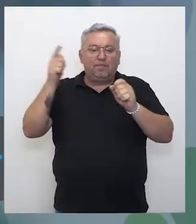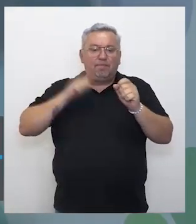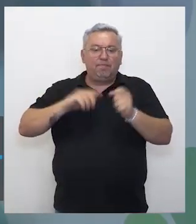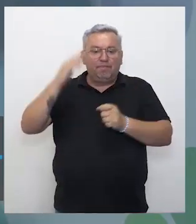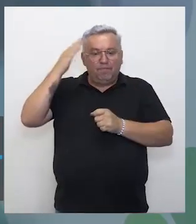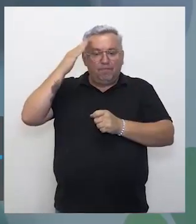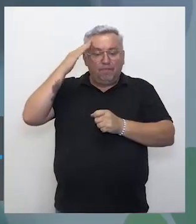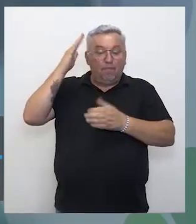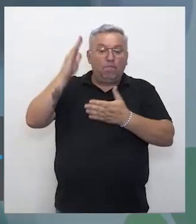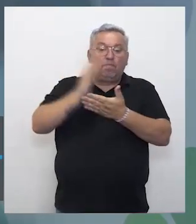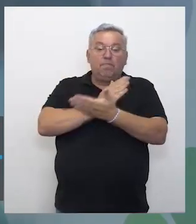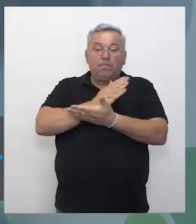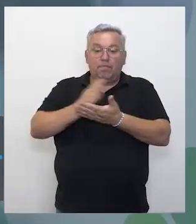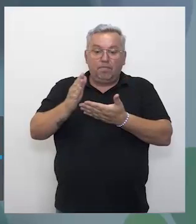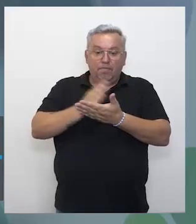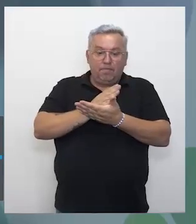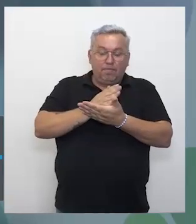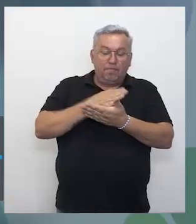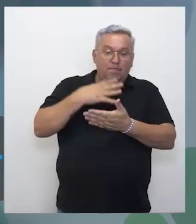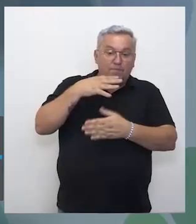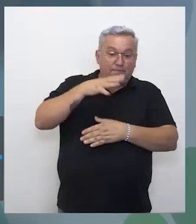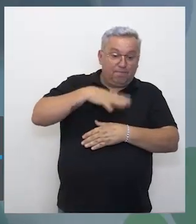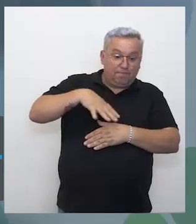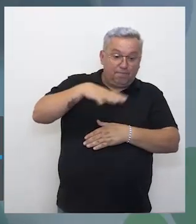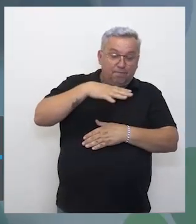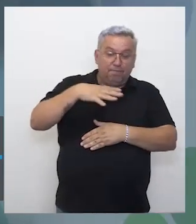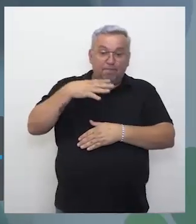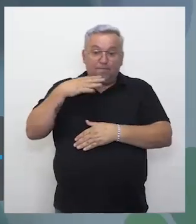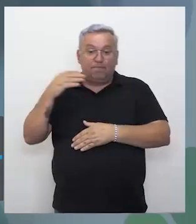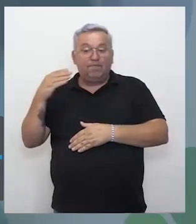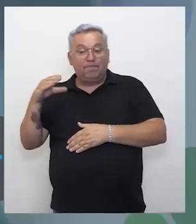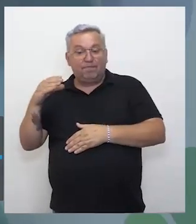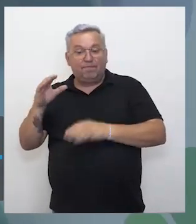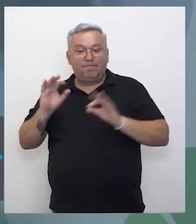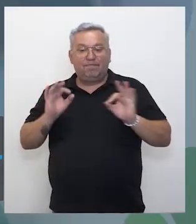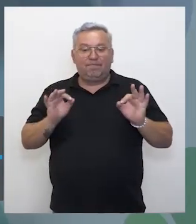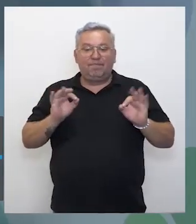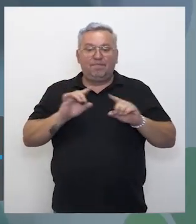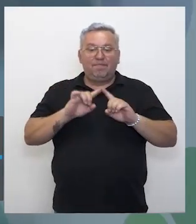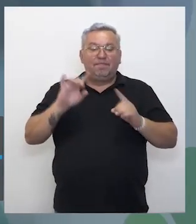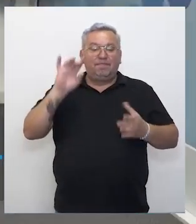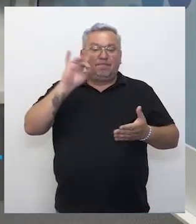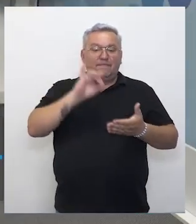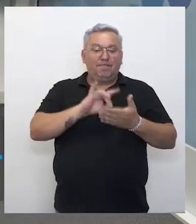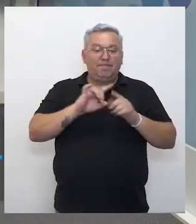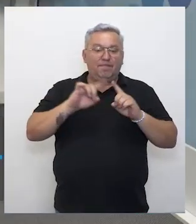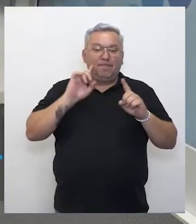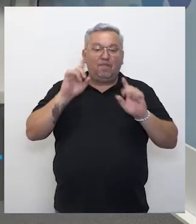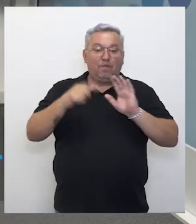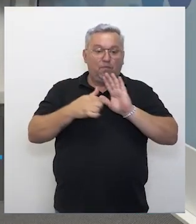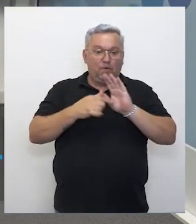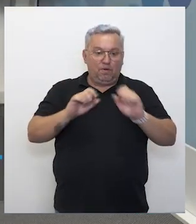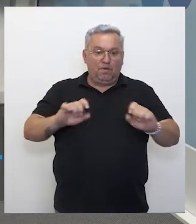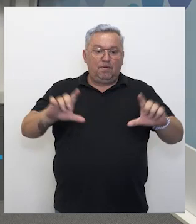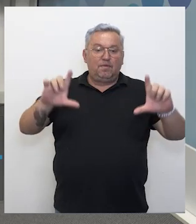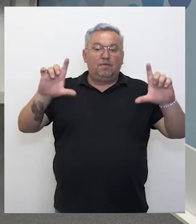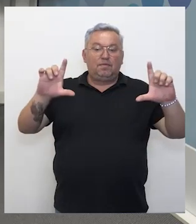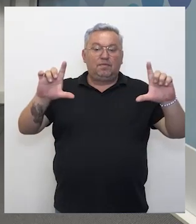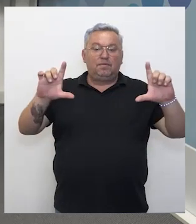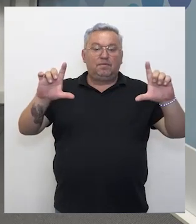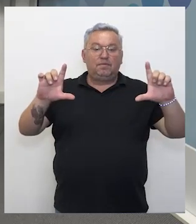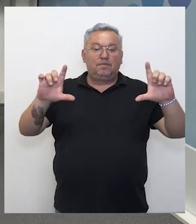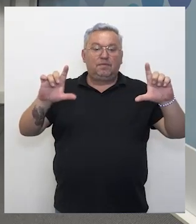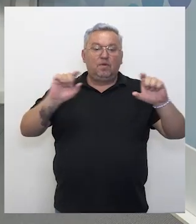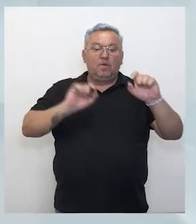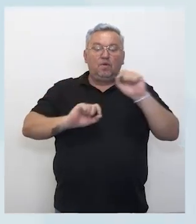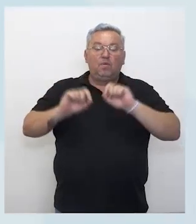a distinção entre senso comum e conhecimento científico. Não é, Fabi? Exatamente. Então vai aparecer aí na tela para vocês quais